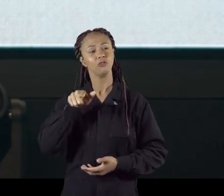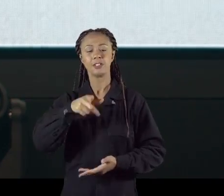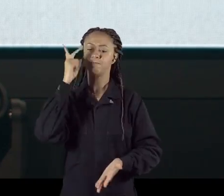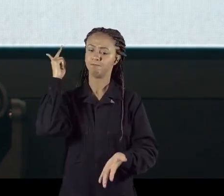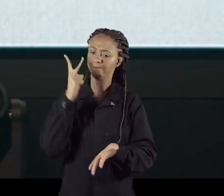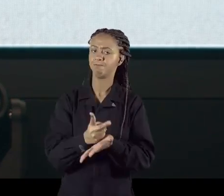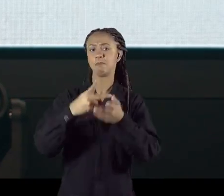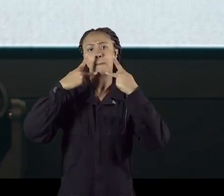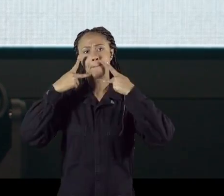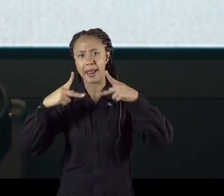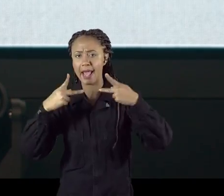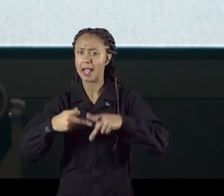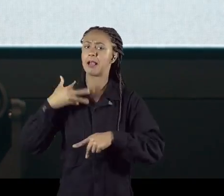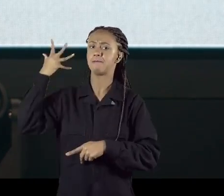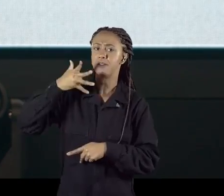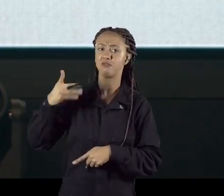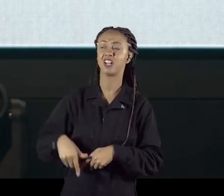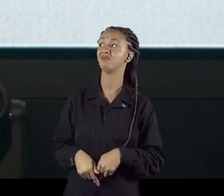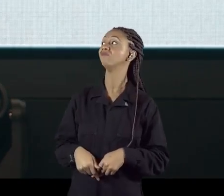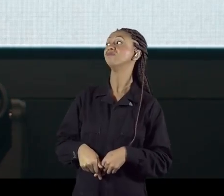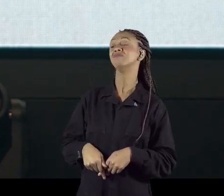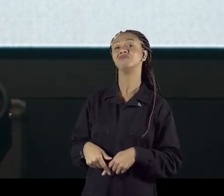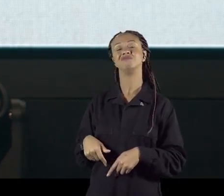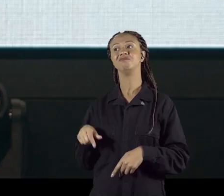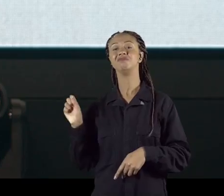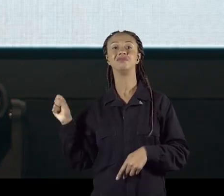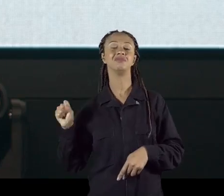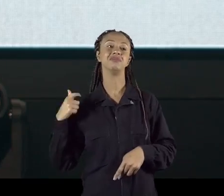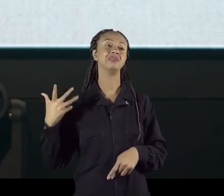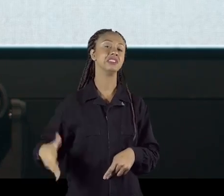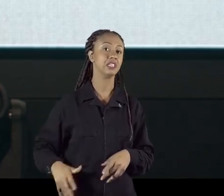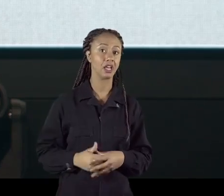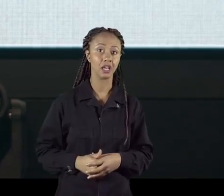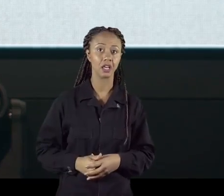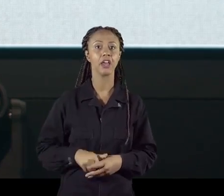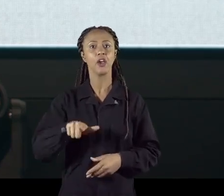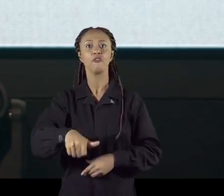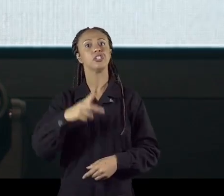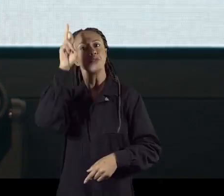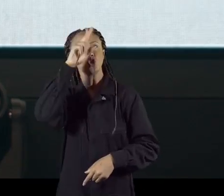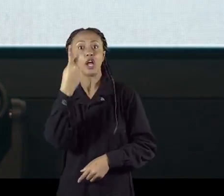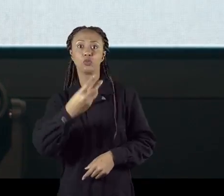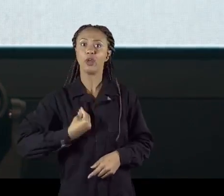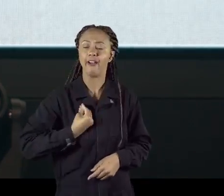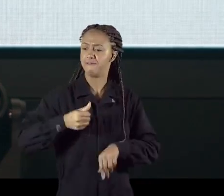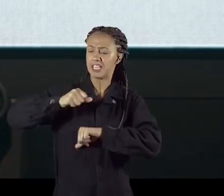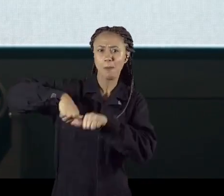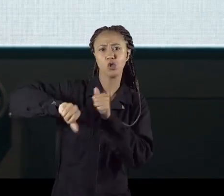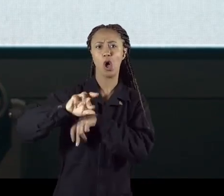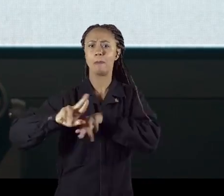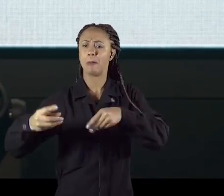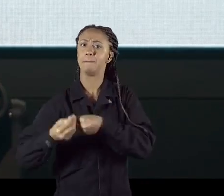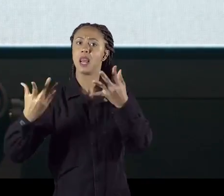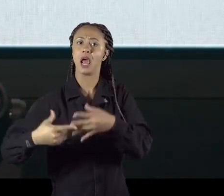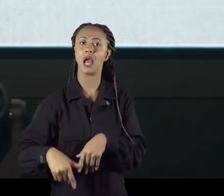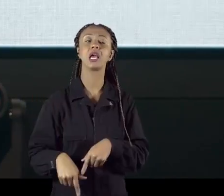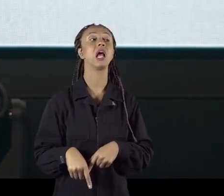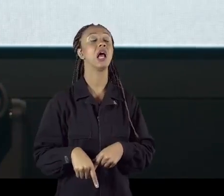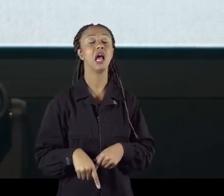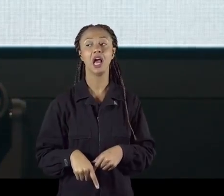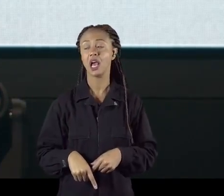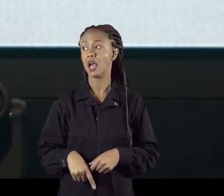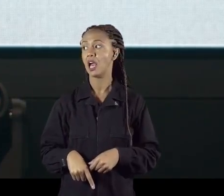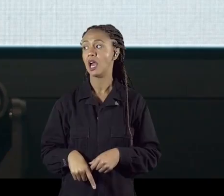e o cara não quer dar um testemunho à glória de Deus se manifestem o cara não crer